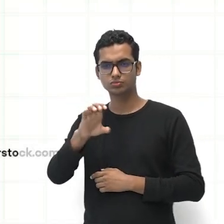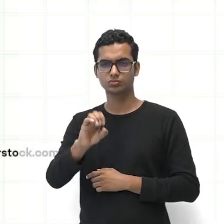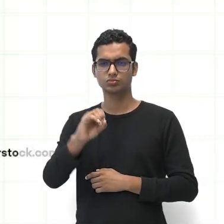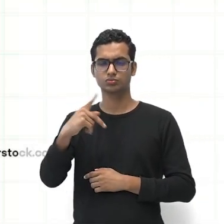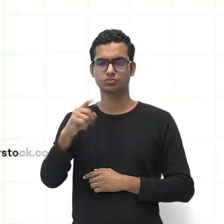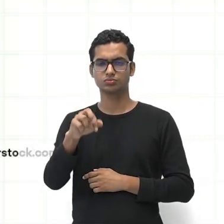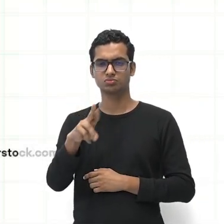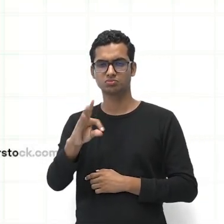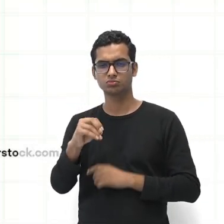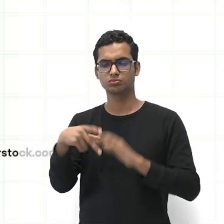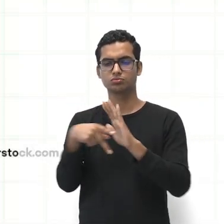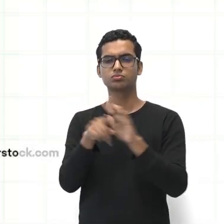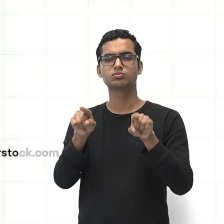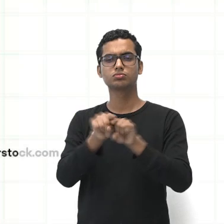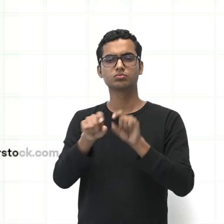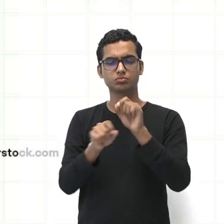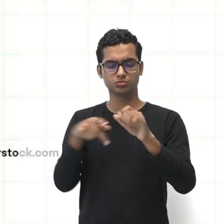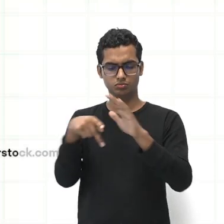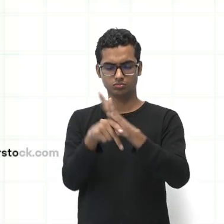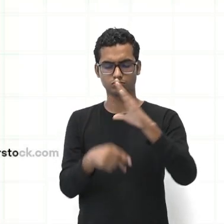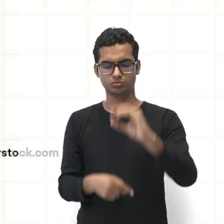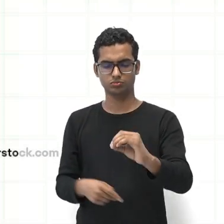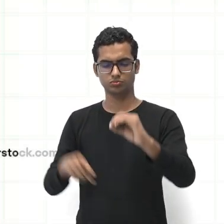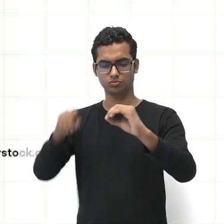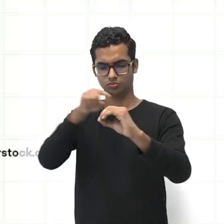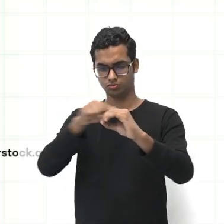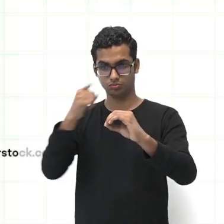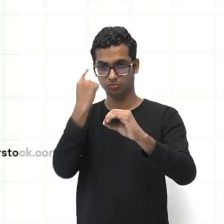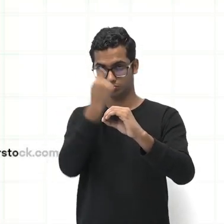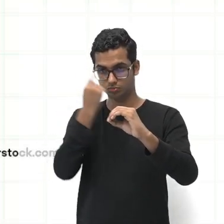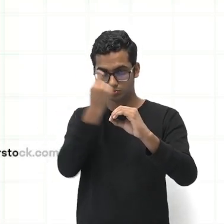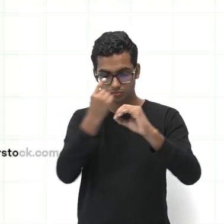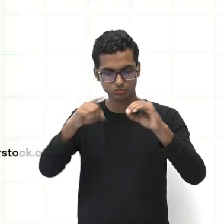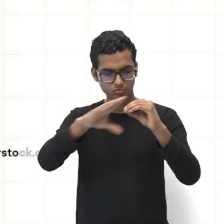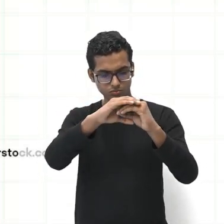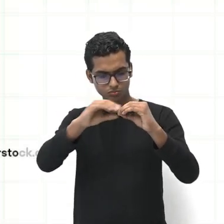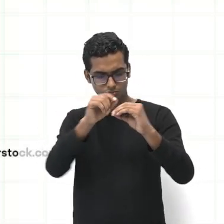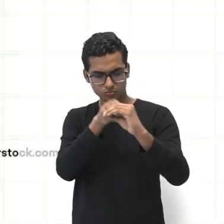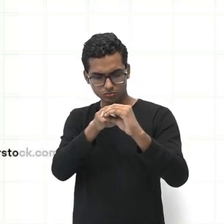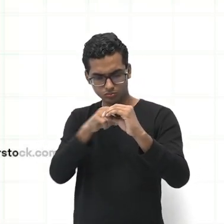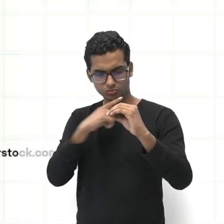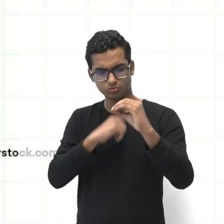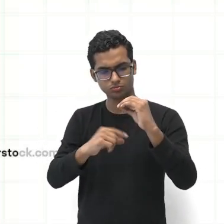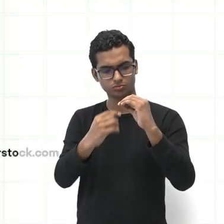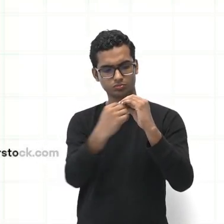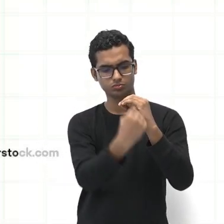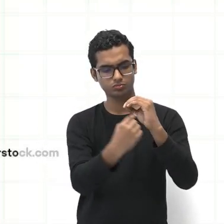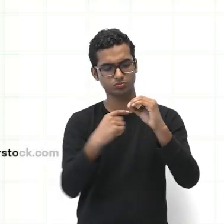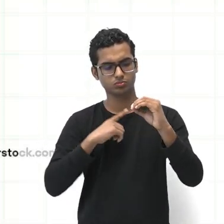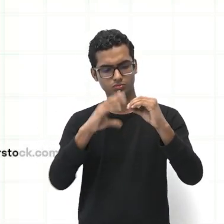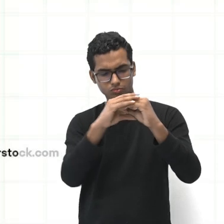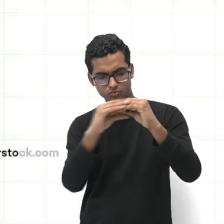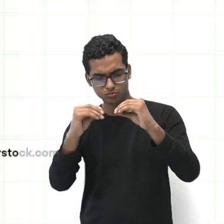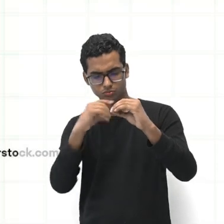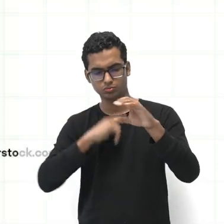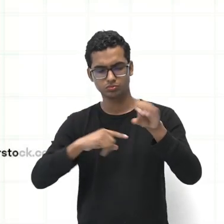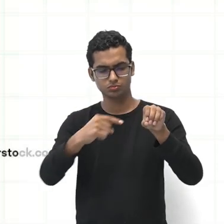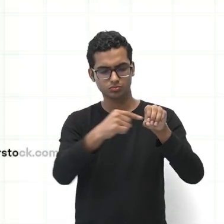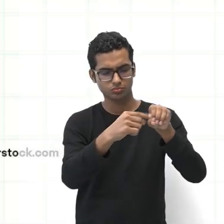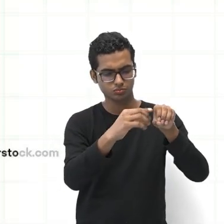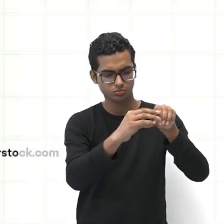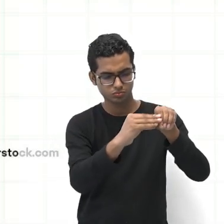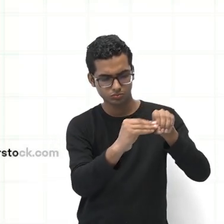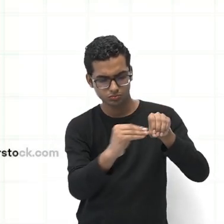certo? Então, a luz passa, chega aqui na retina